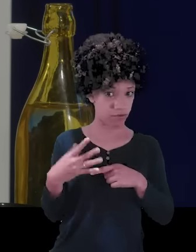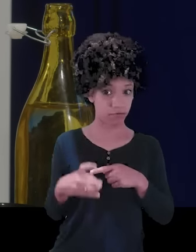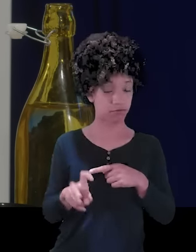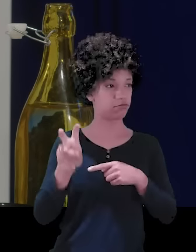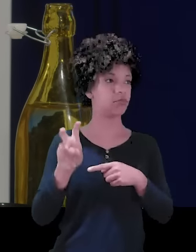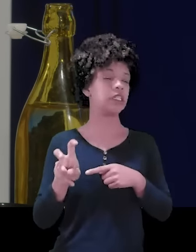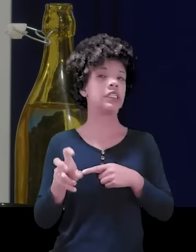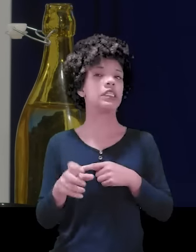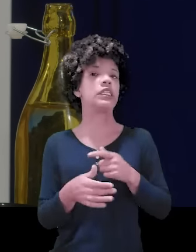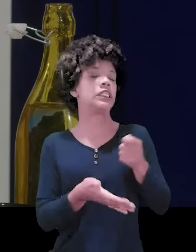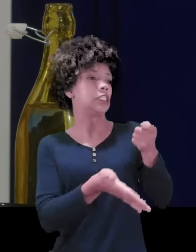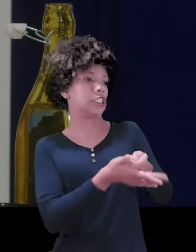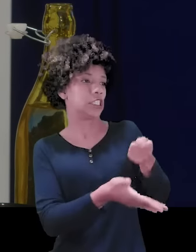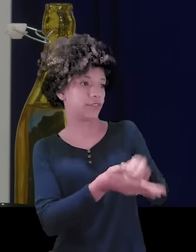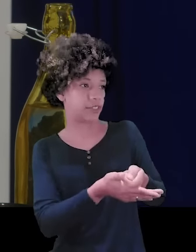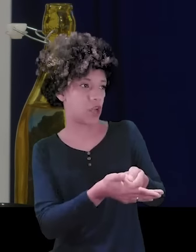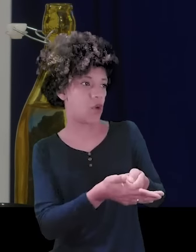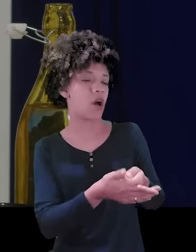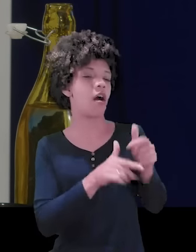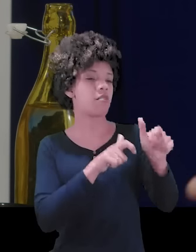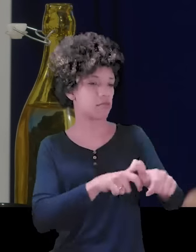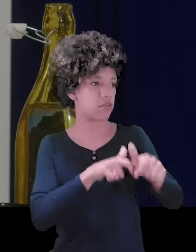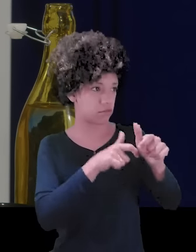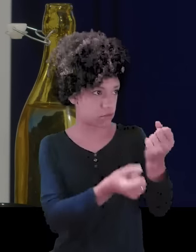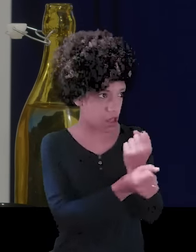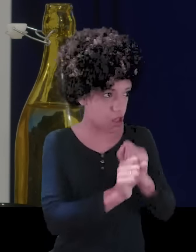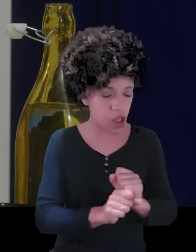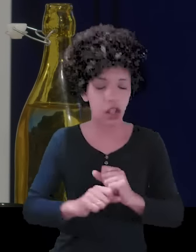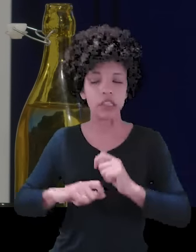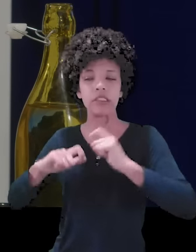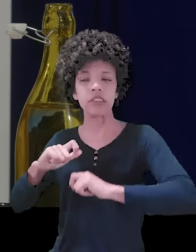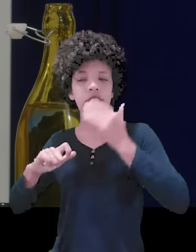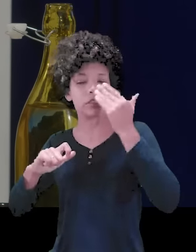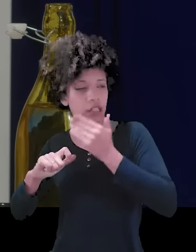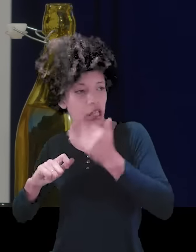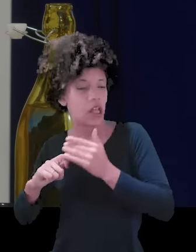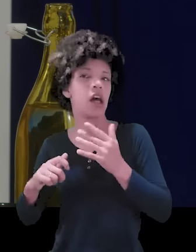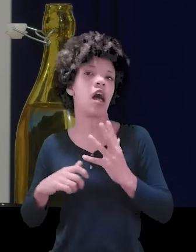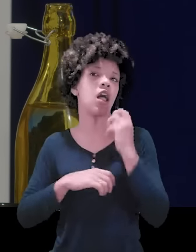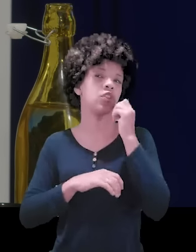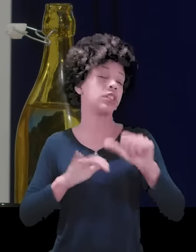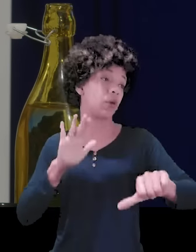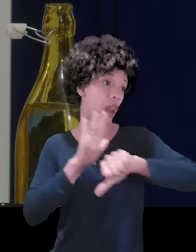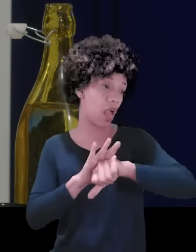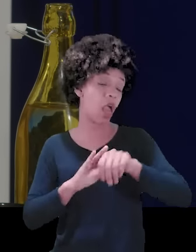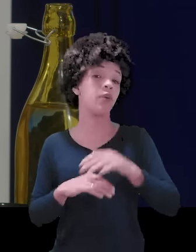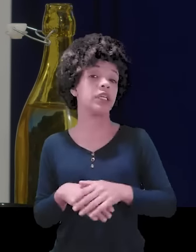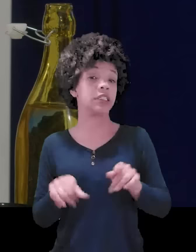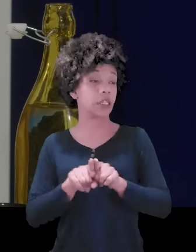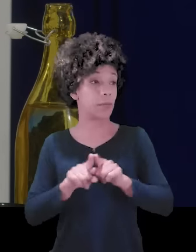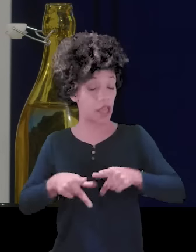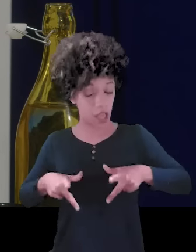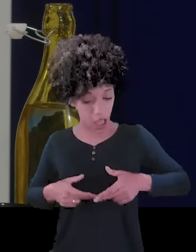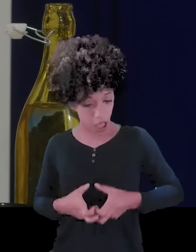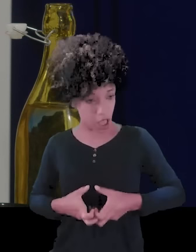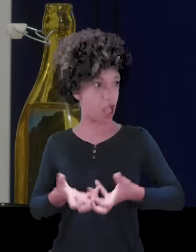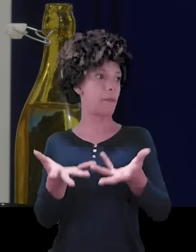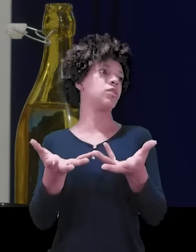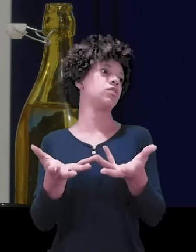servidão trabalho análogo ao escravo e exploração sexual adoção e legal e remoção de obra